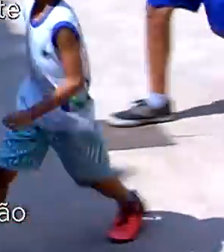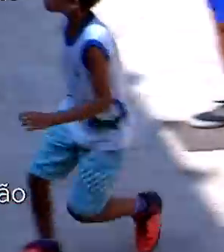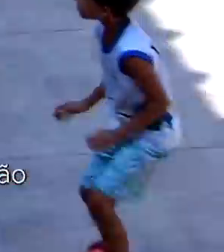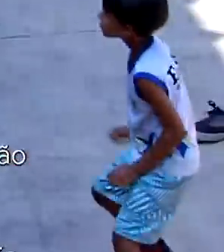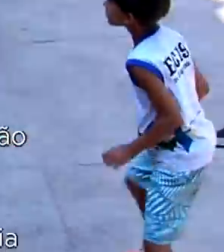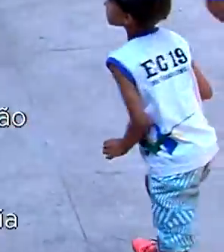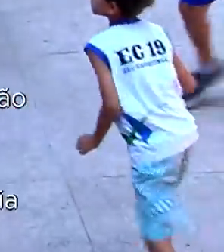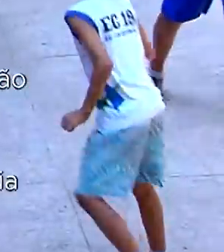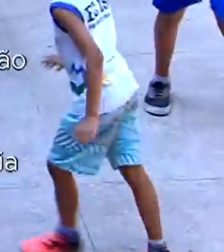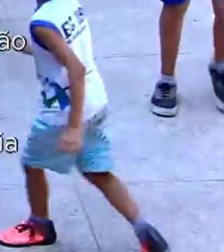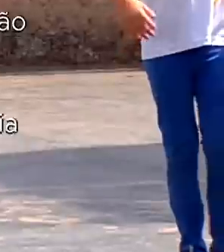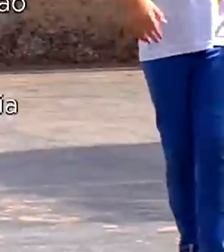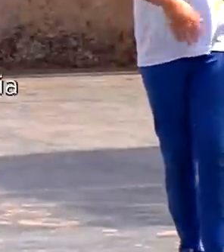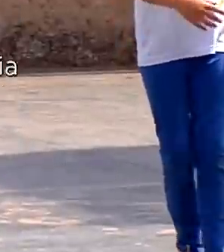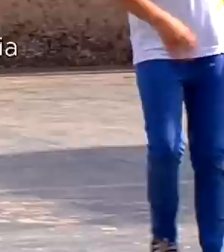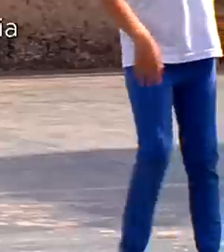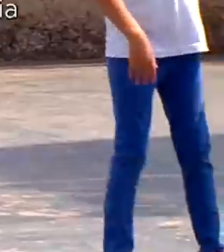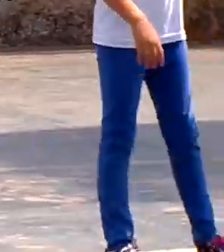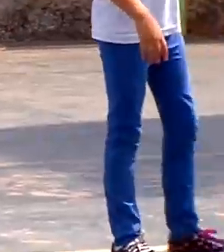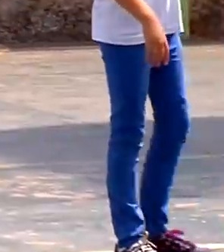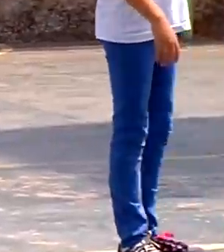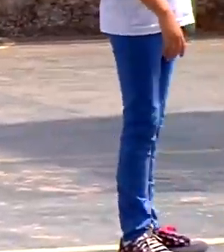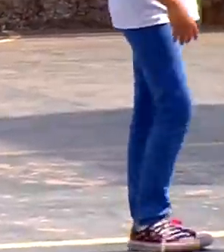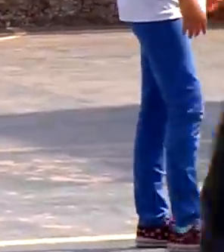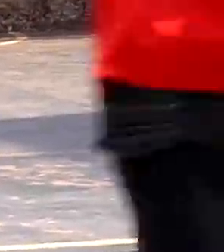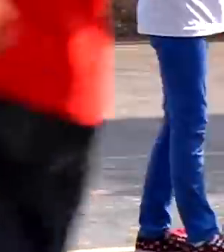Tchau, tchau.